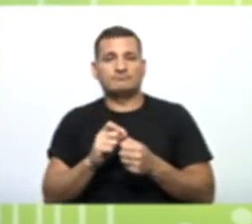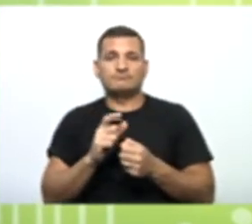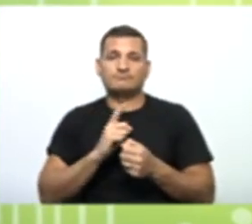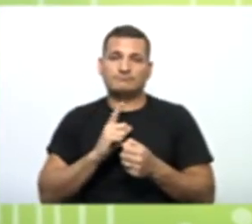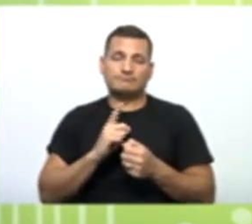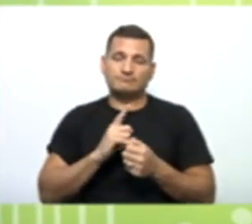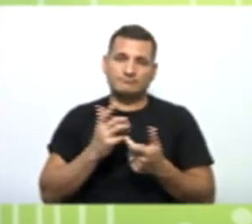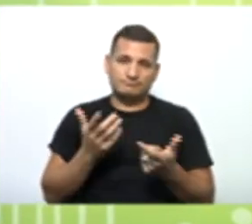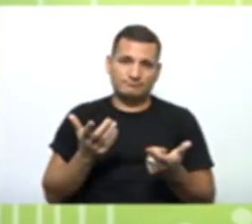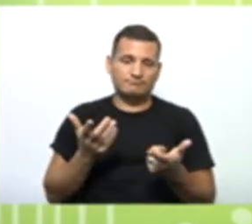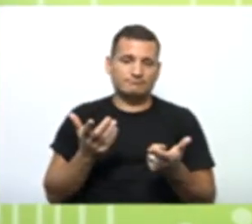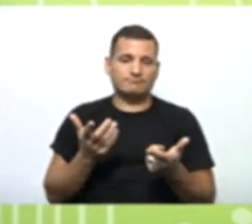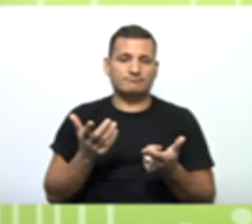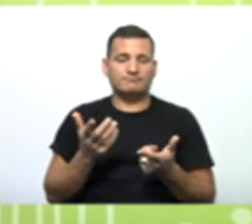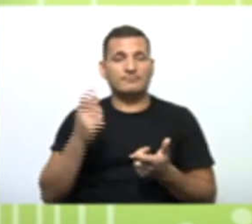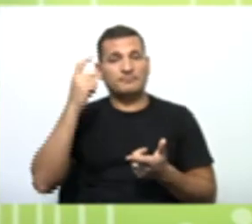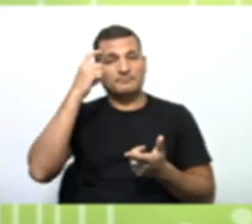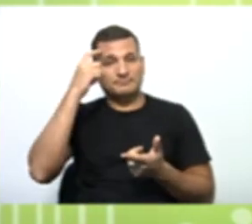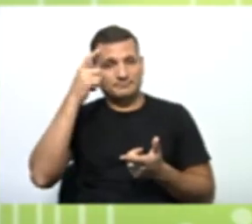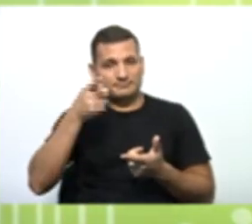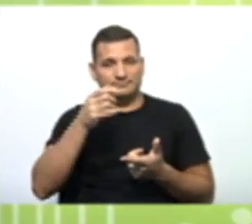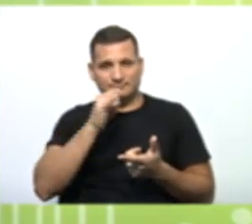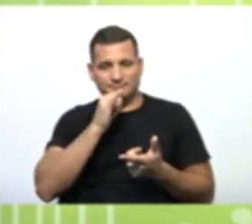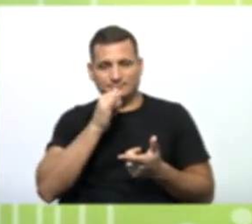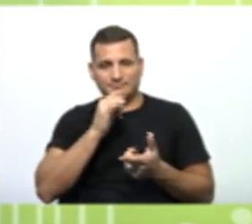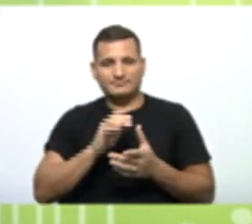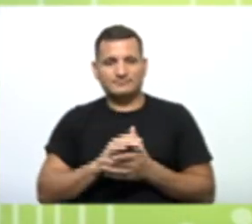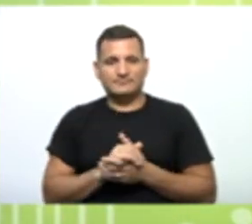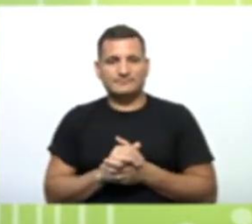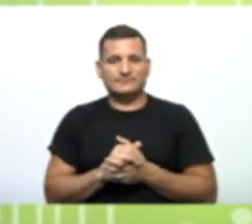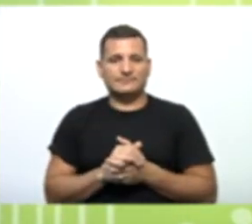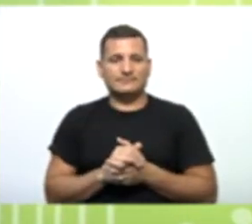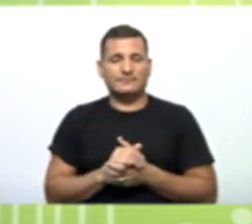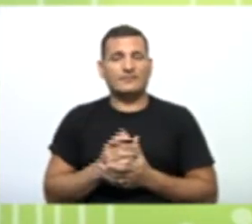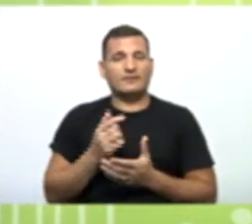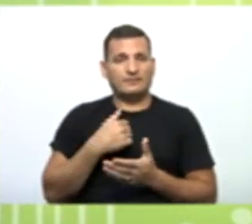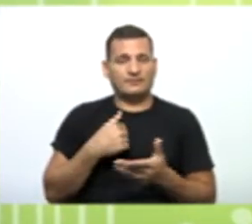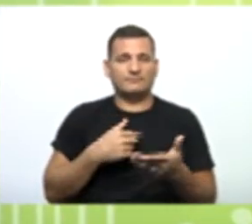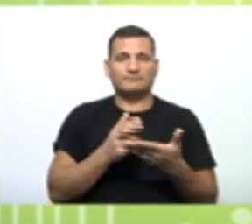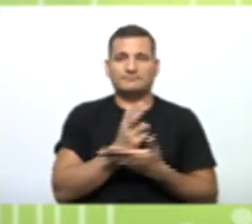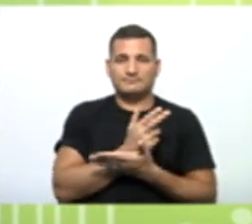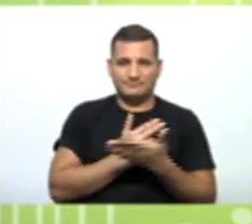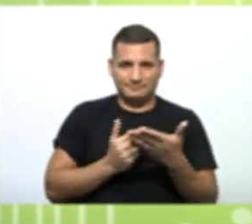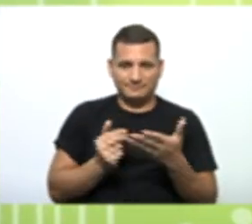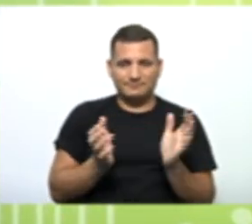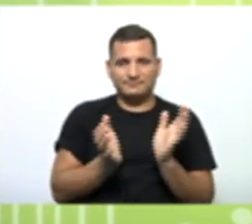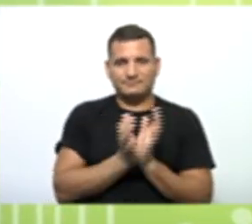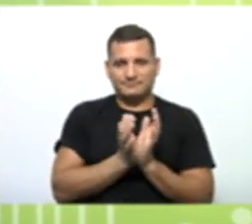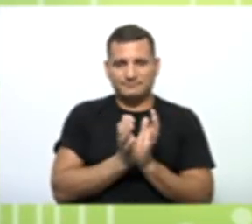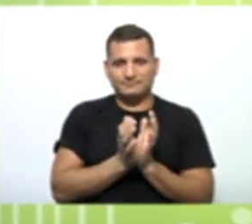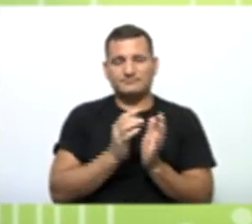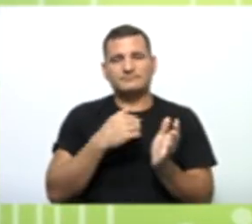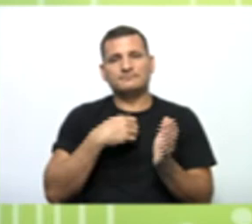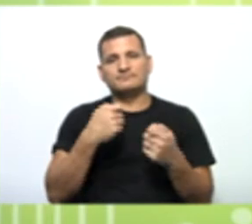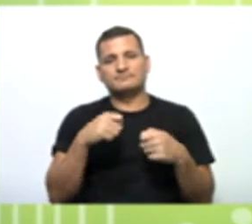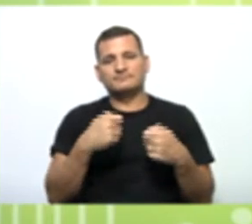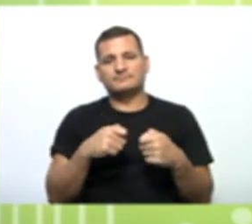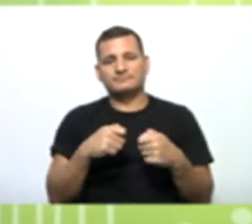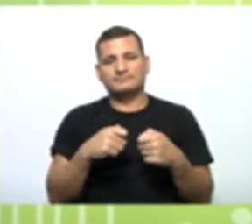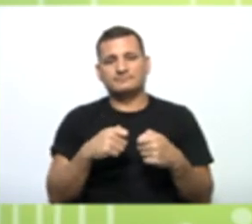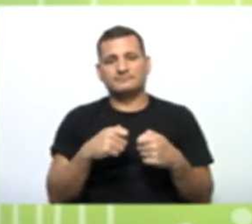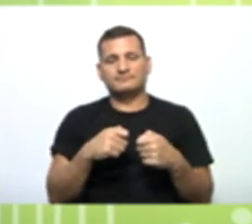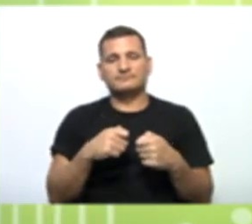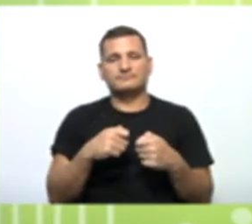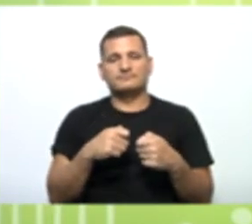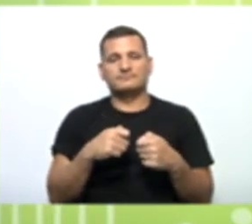custo. Já pensou? Eu sou o designer da equipe de vocês. Eu tenho que deslocar, ou